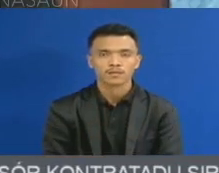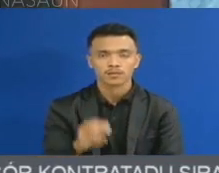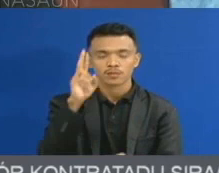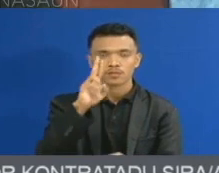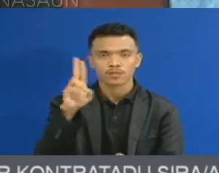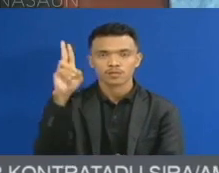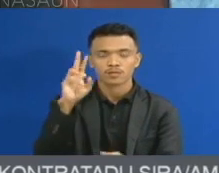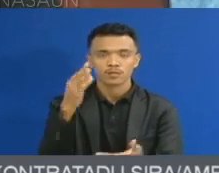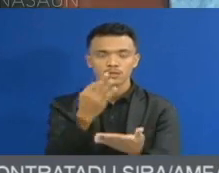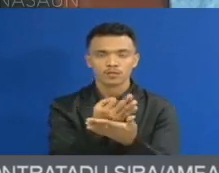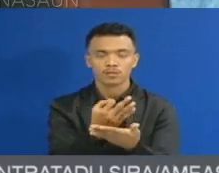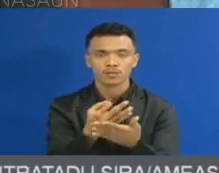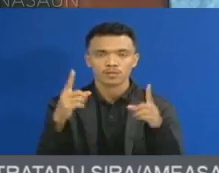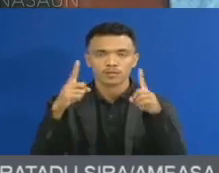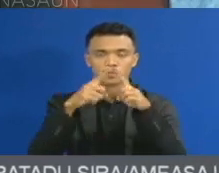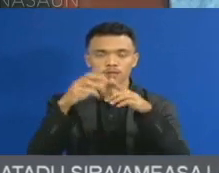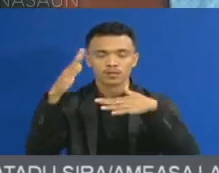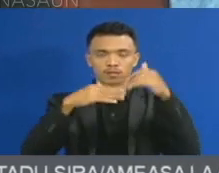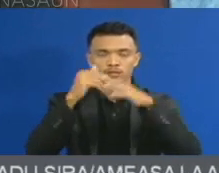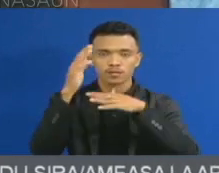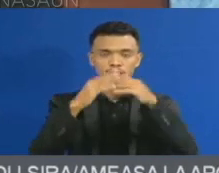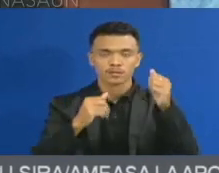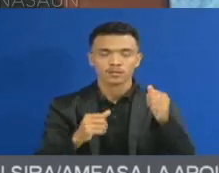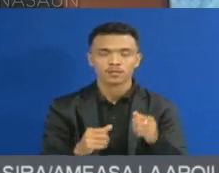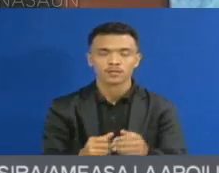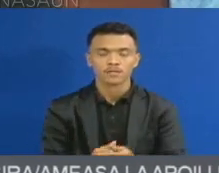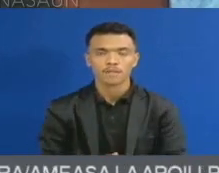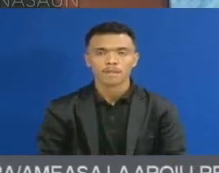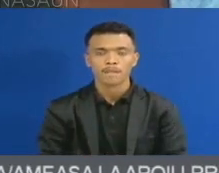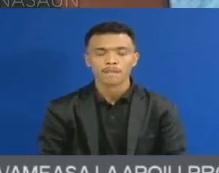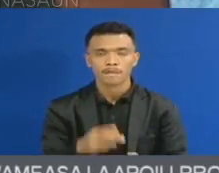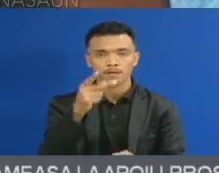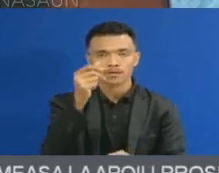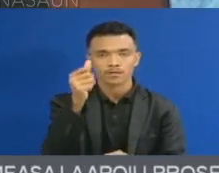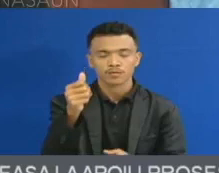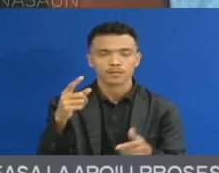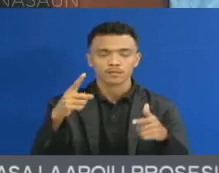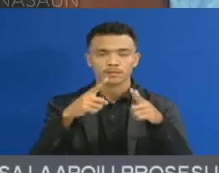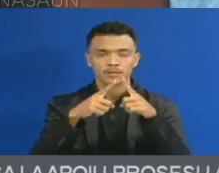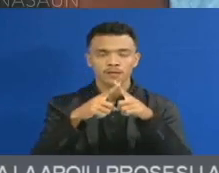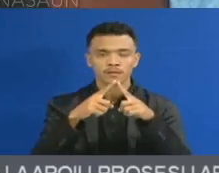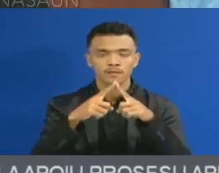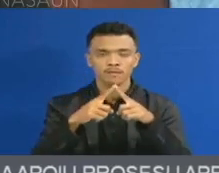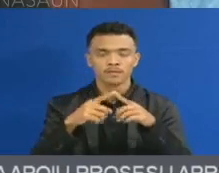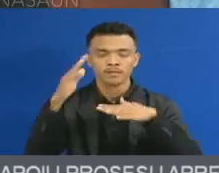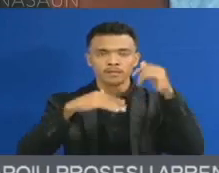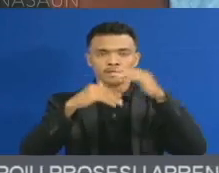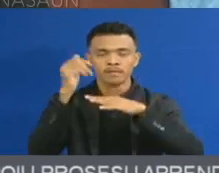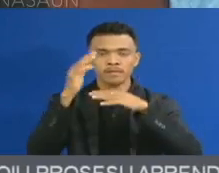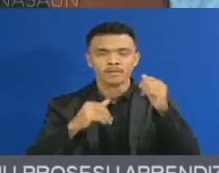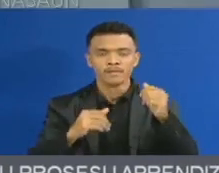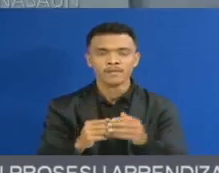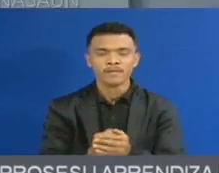gastos orçamento ba construção uma refere na tondet pa ia construção uma isin